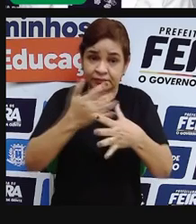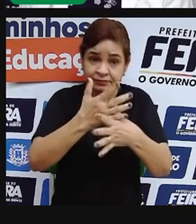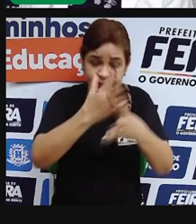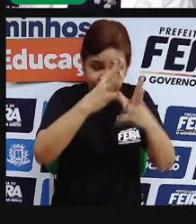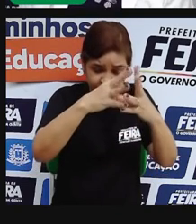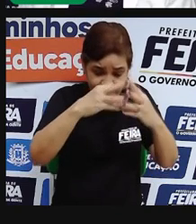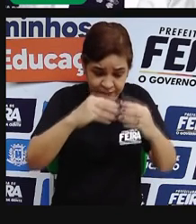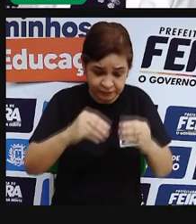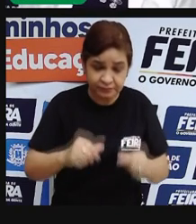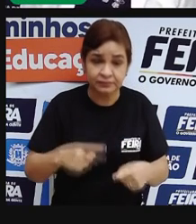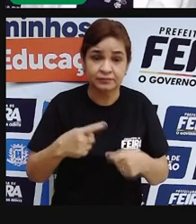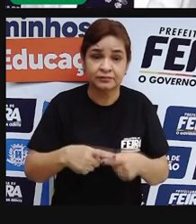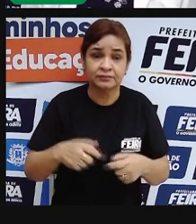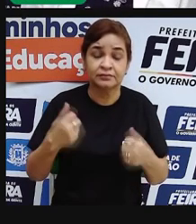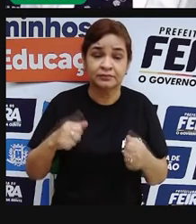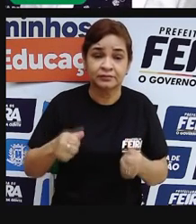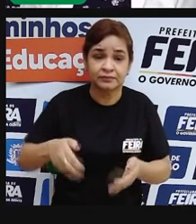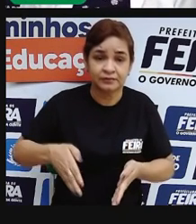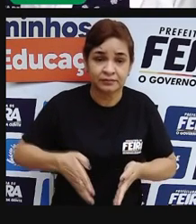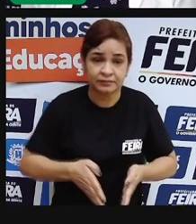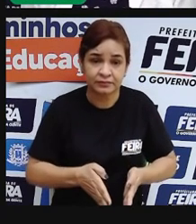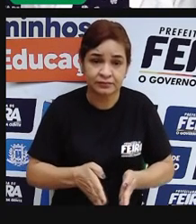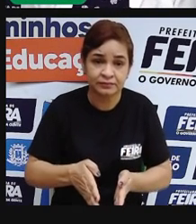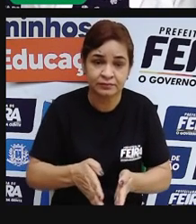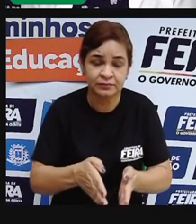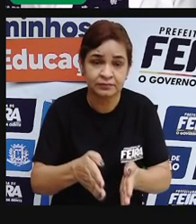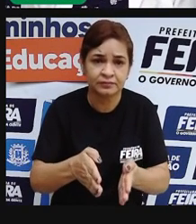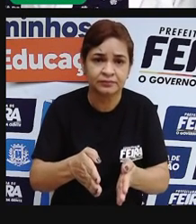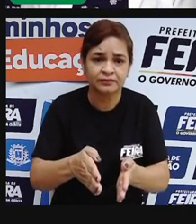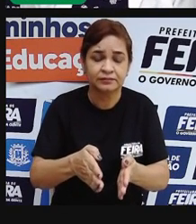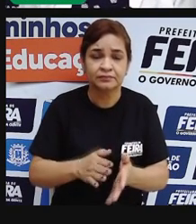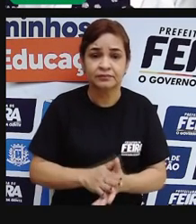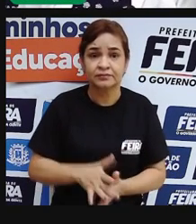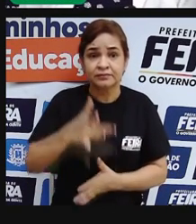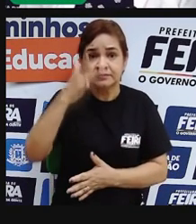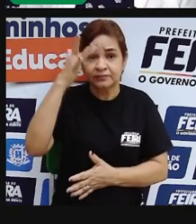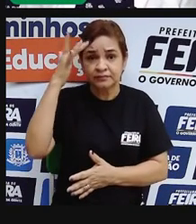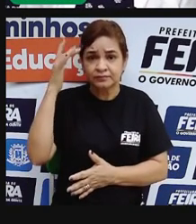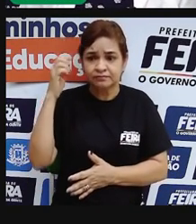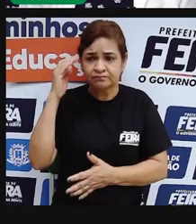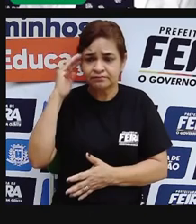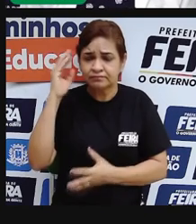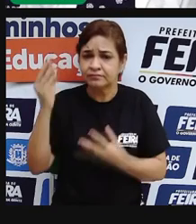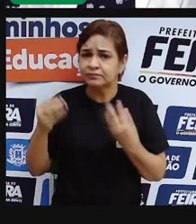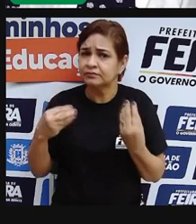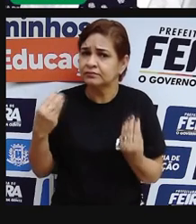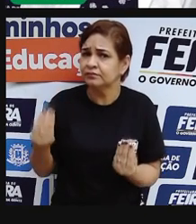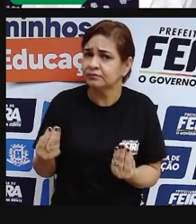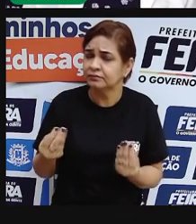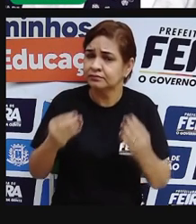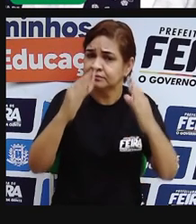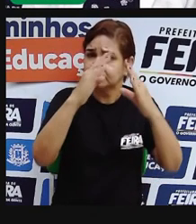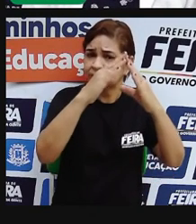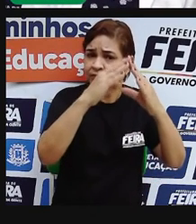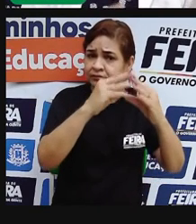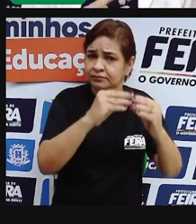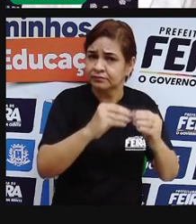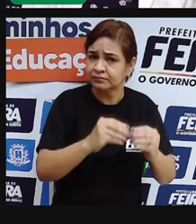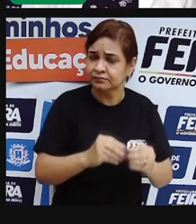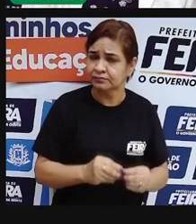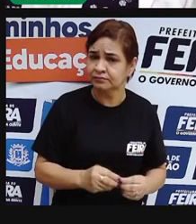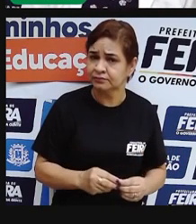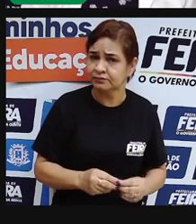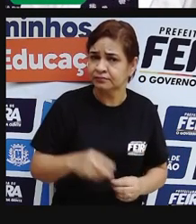Açude no lugar da cidade E aí os moradores descobrem que se a cidade virar patrimônio